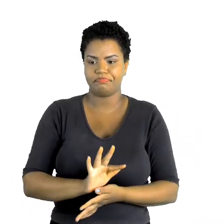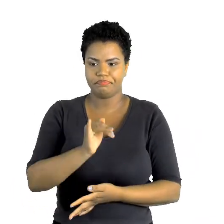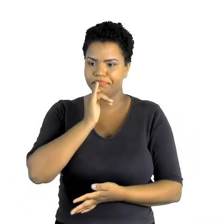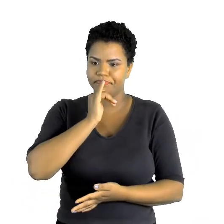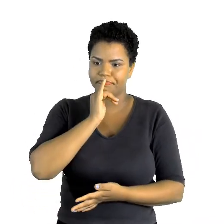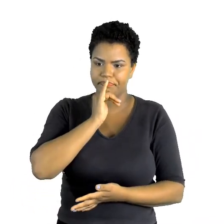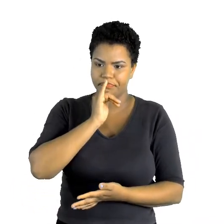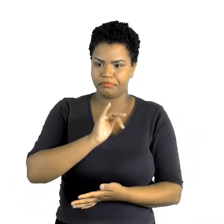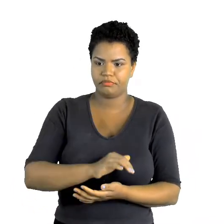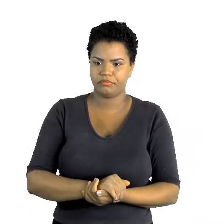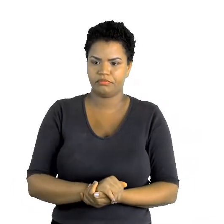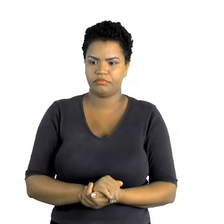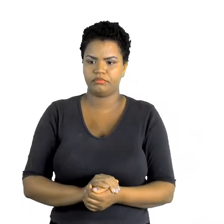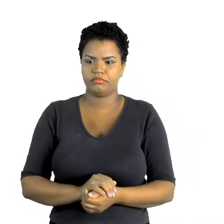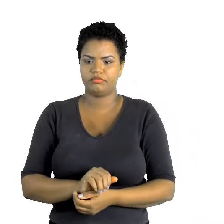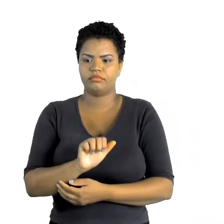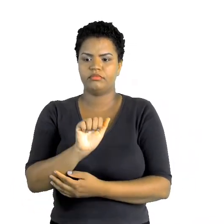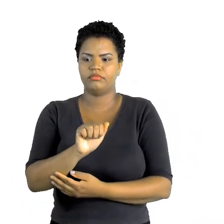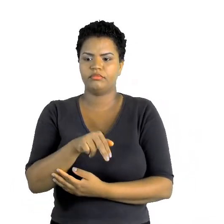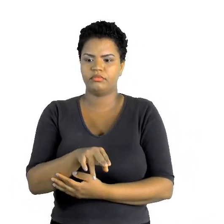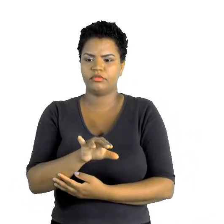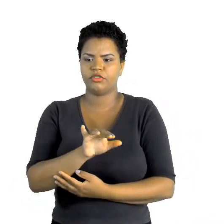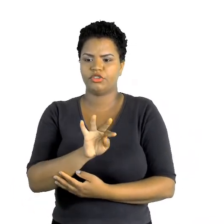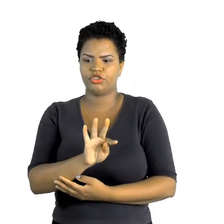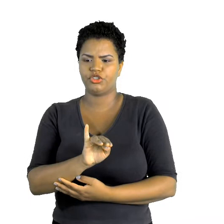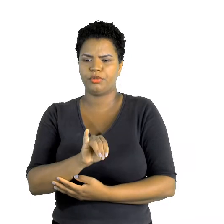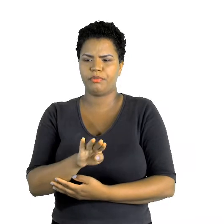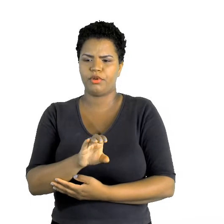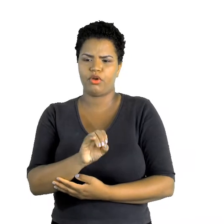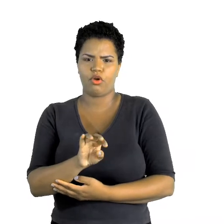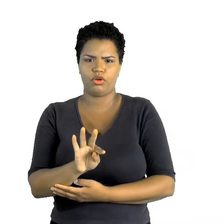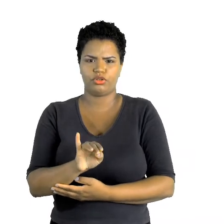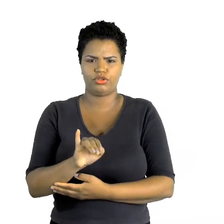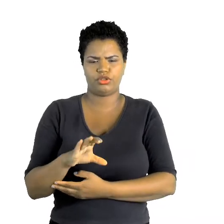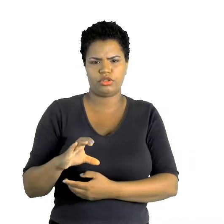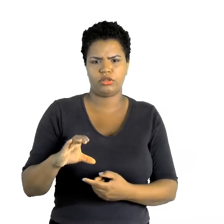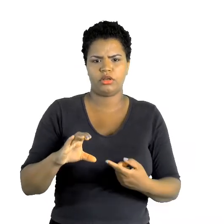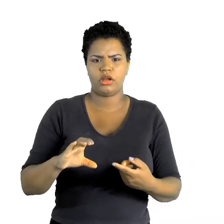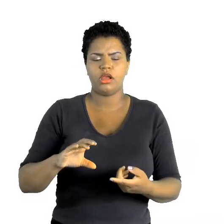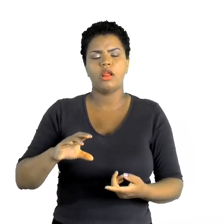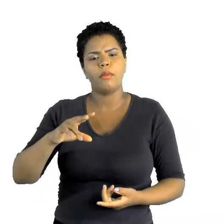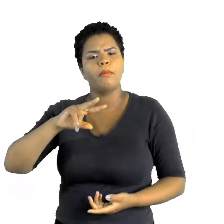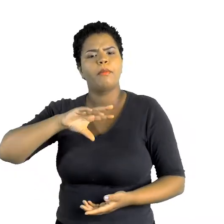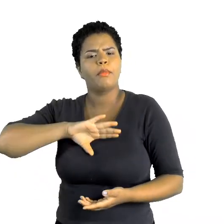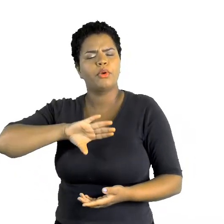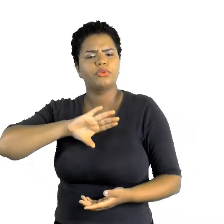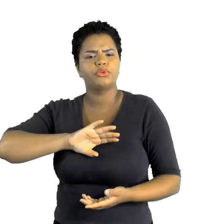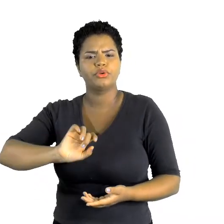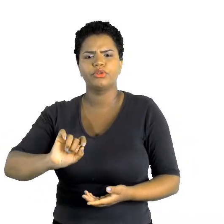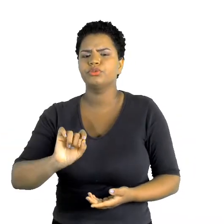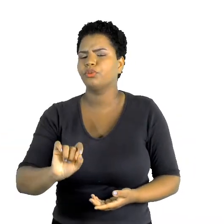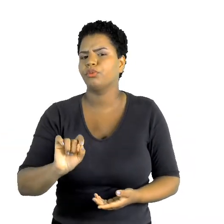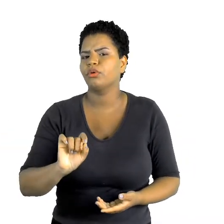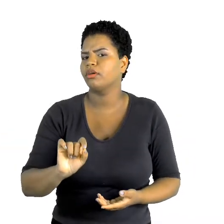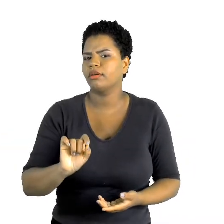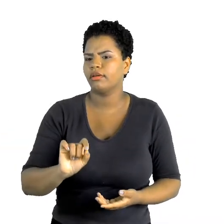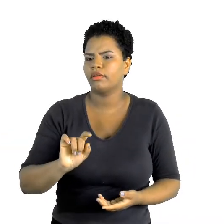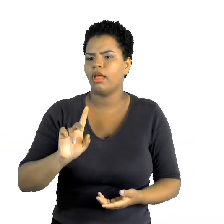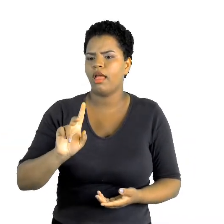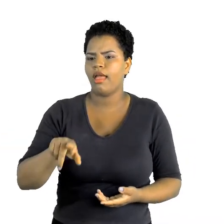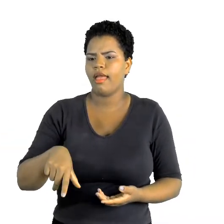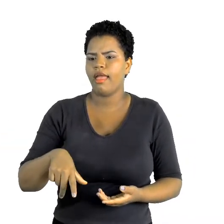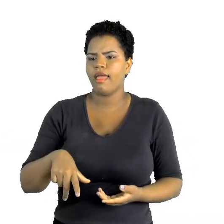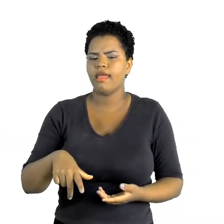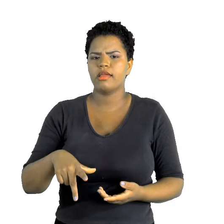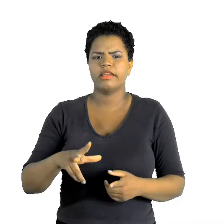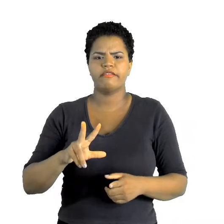temos antibiótico. O que é um antibiótico na língua portuguesa mesmo? É algo que vai combater alguma